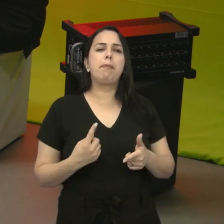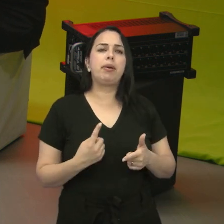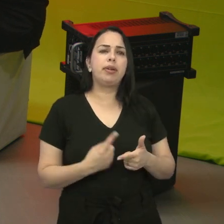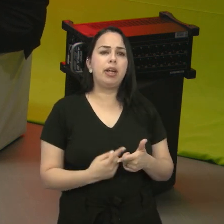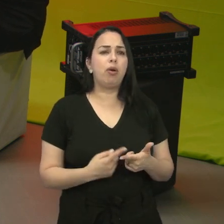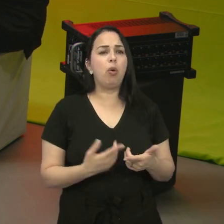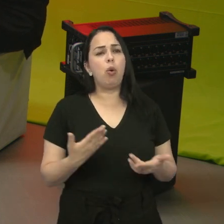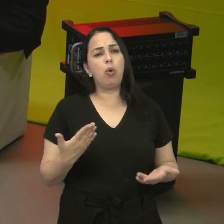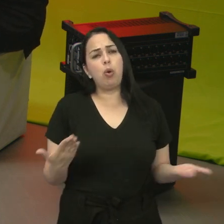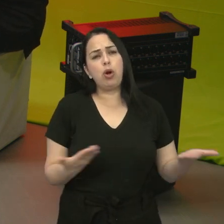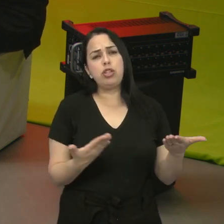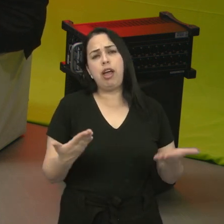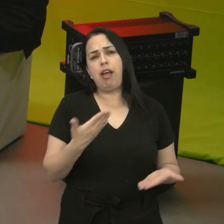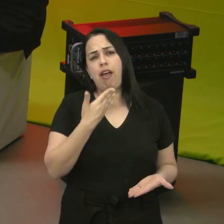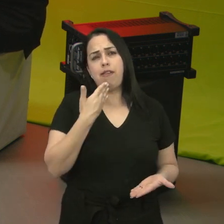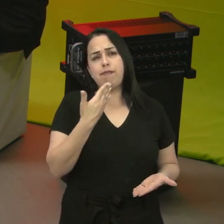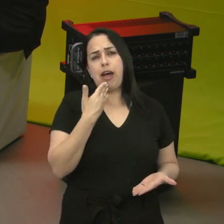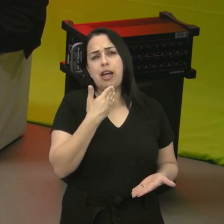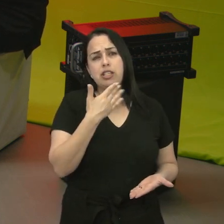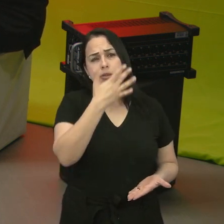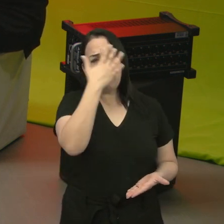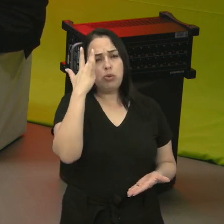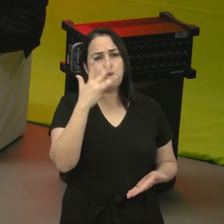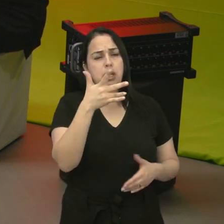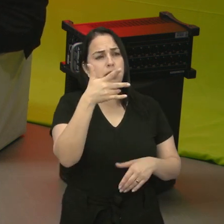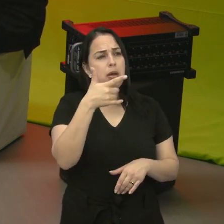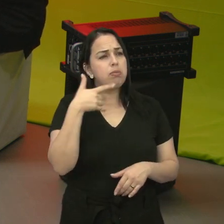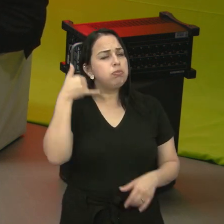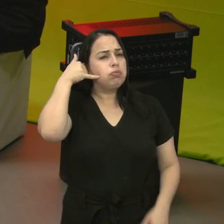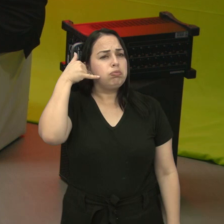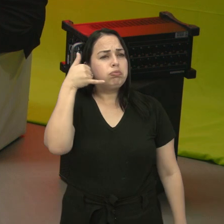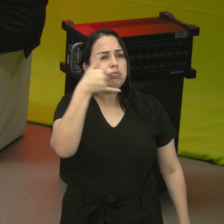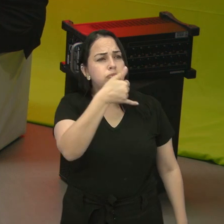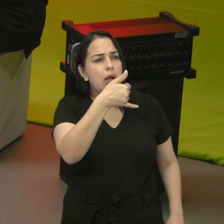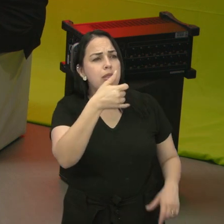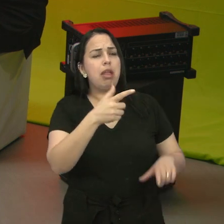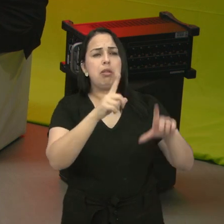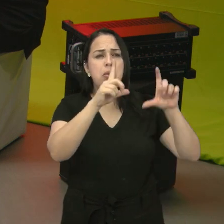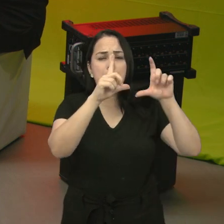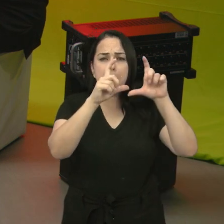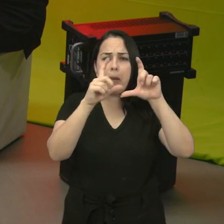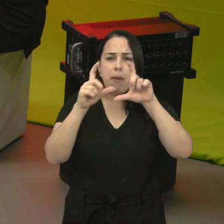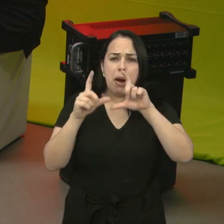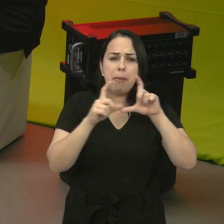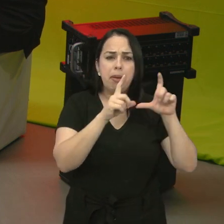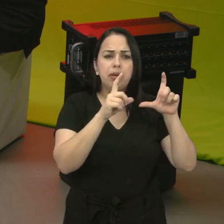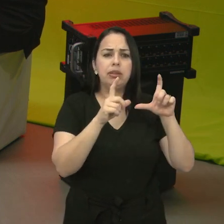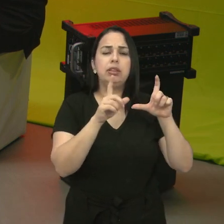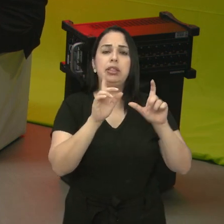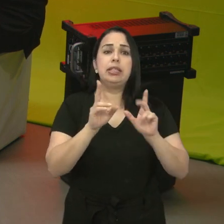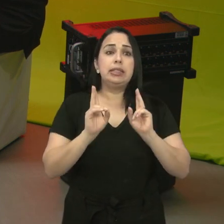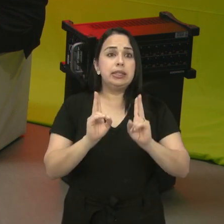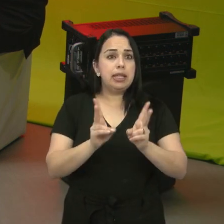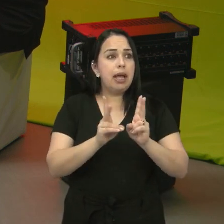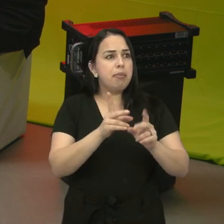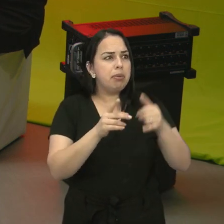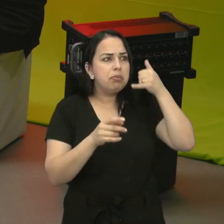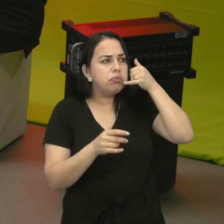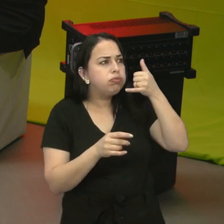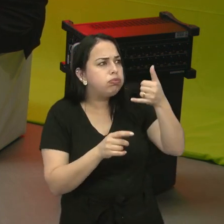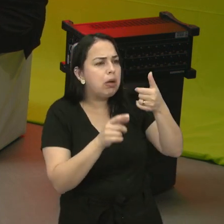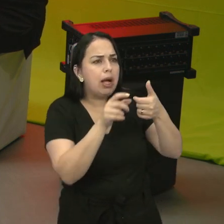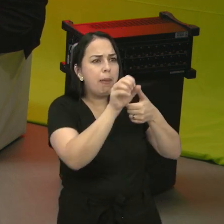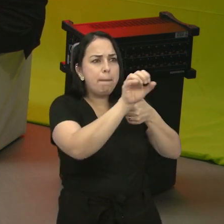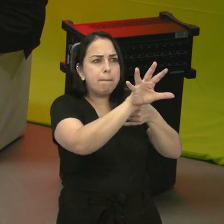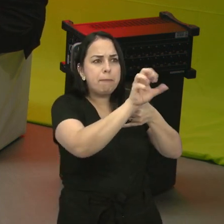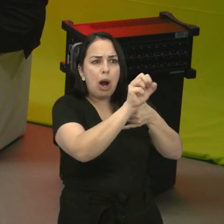principalmente pela facilidade de hoje em dia, todo mundo tá com uma câmera no celular, né? Praticamente sei que não é todo mundo que tem um celular, mas dificilmente você encontra uma pessoa que tem um